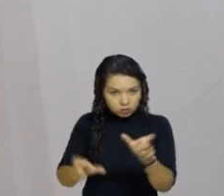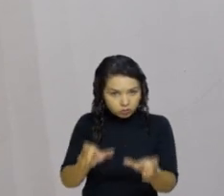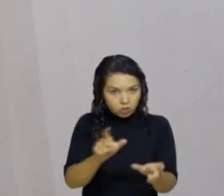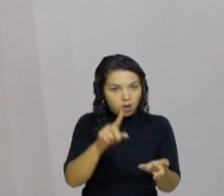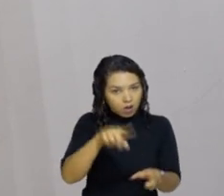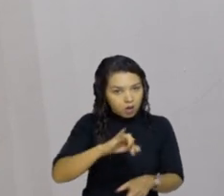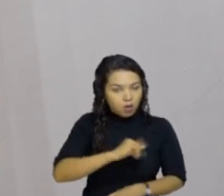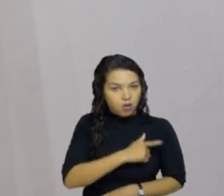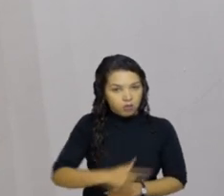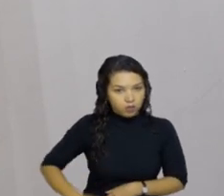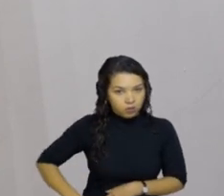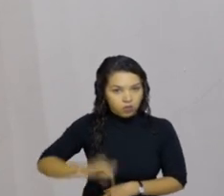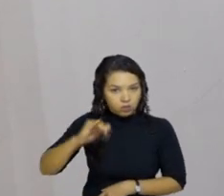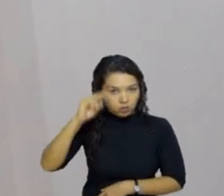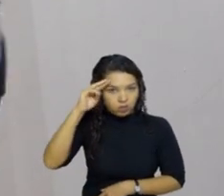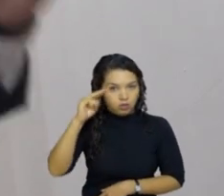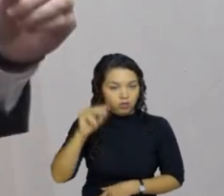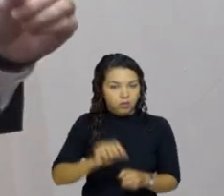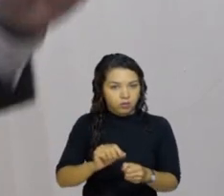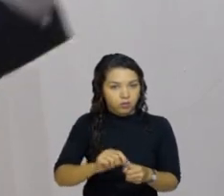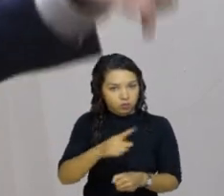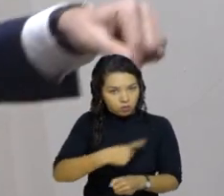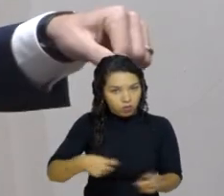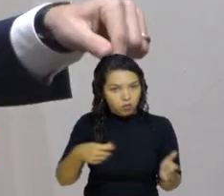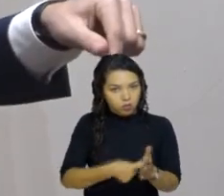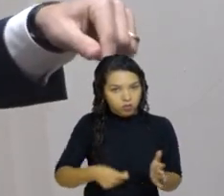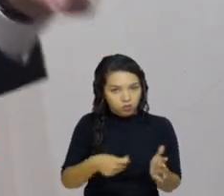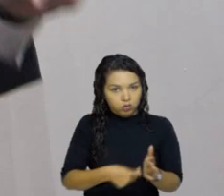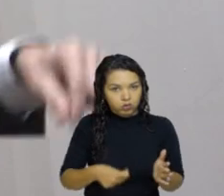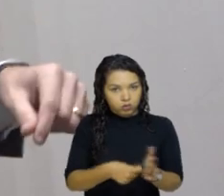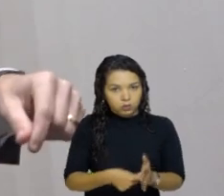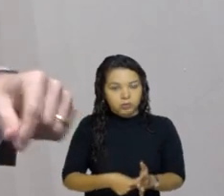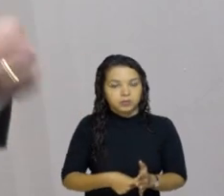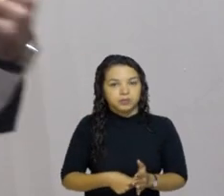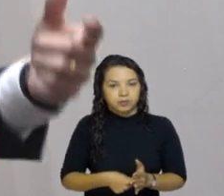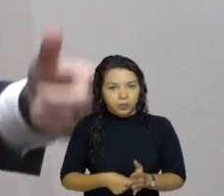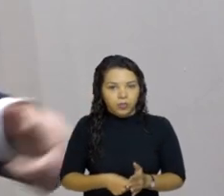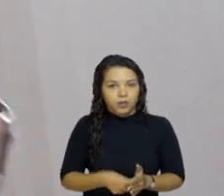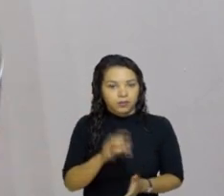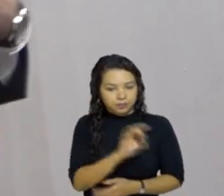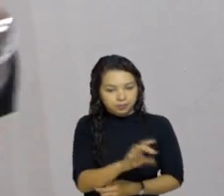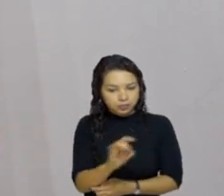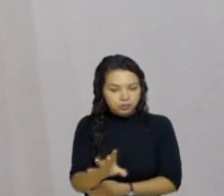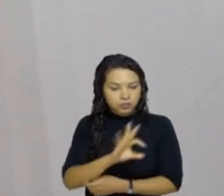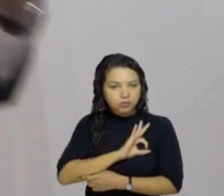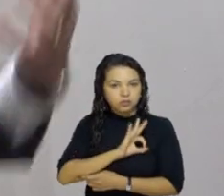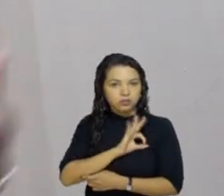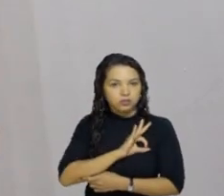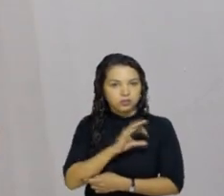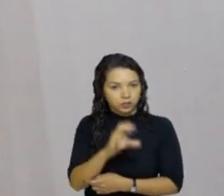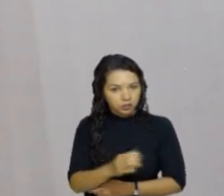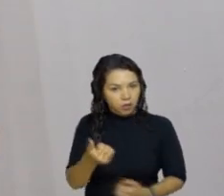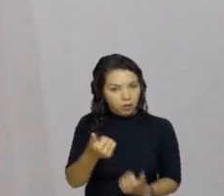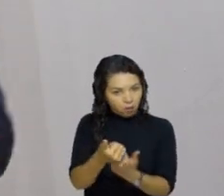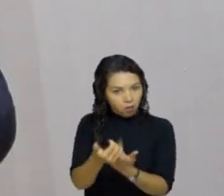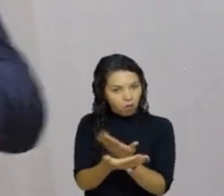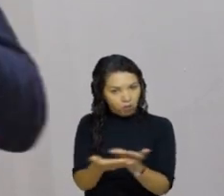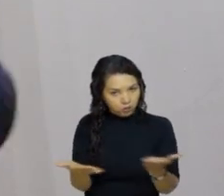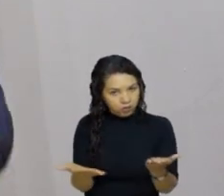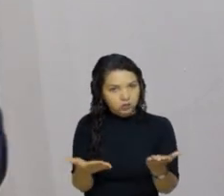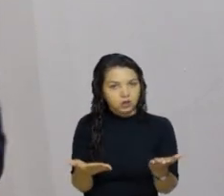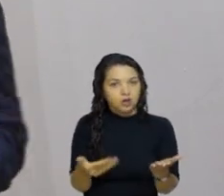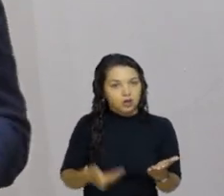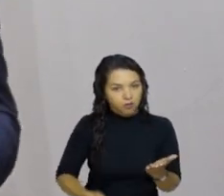isso pelo que nós estamos lutando para cada policial civil de Santa Catarina, com o apoio de todos vocês. Virão